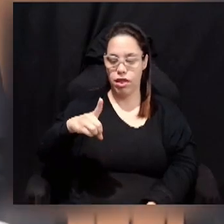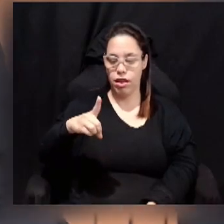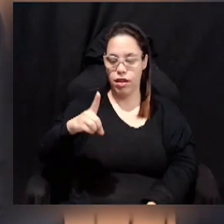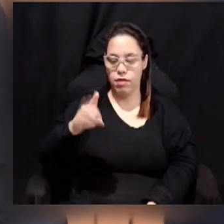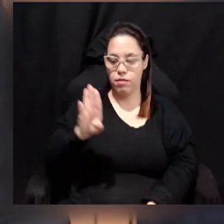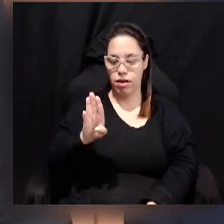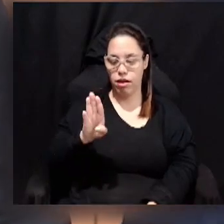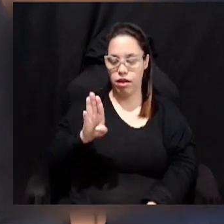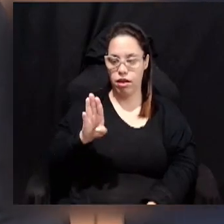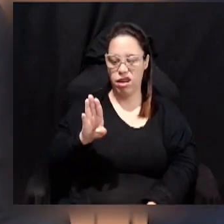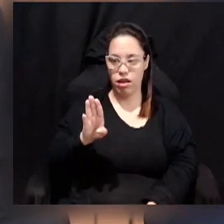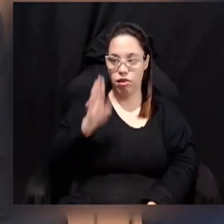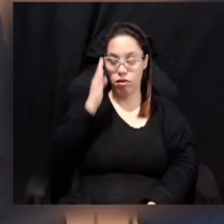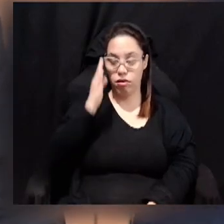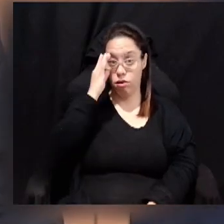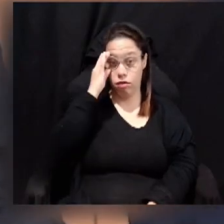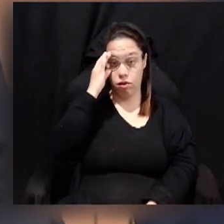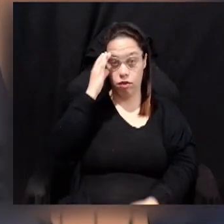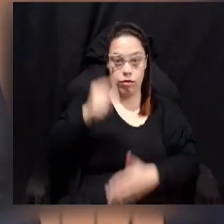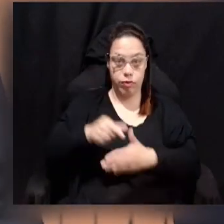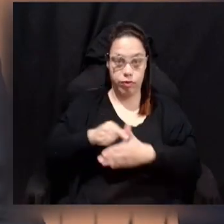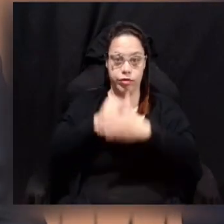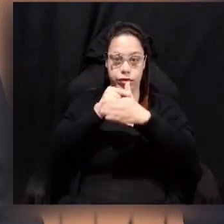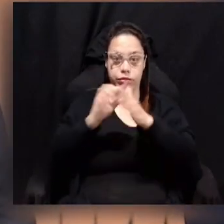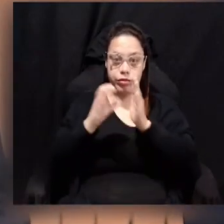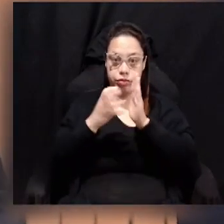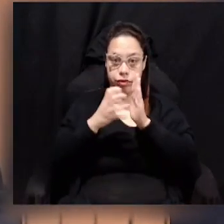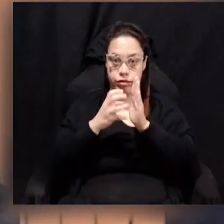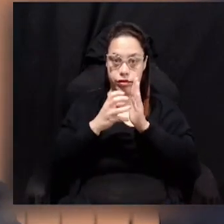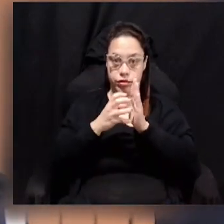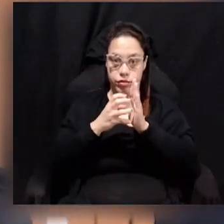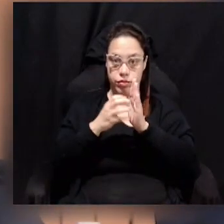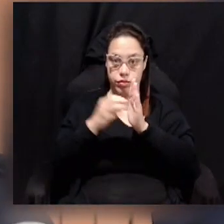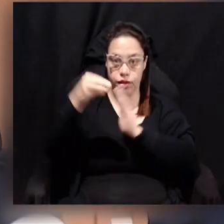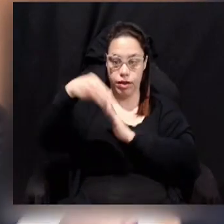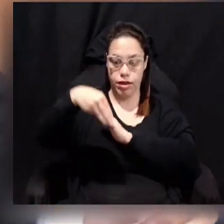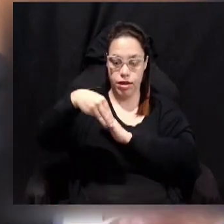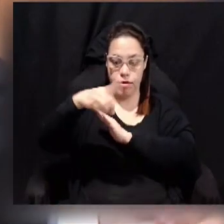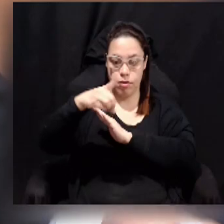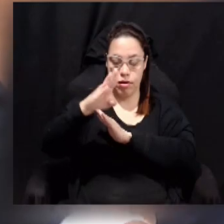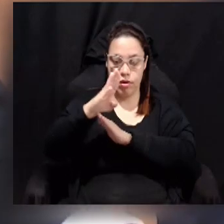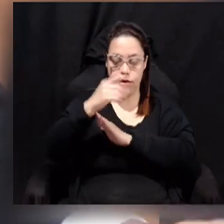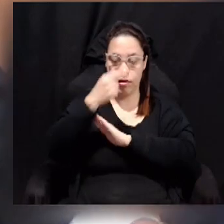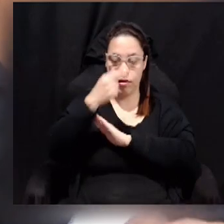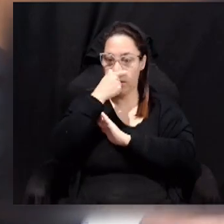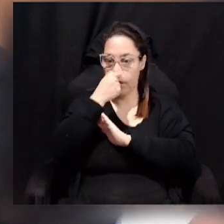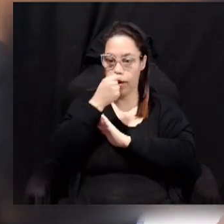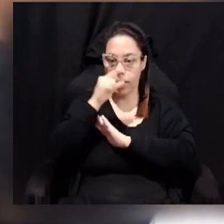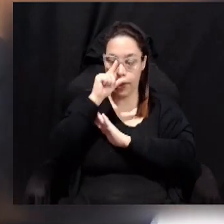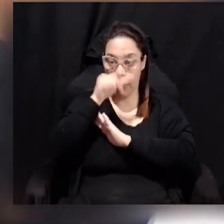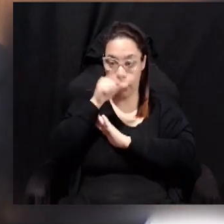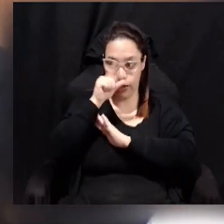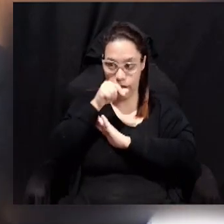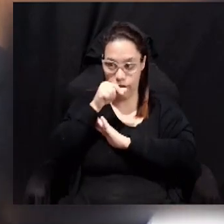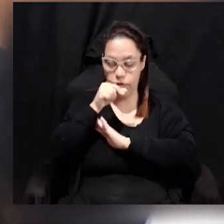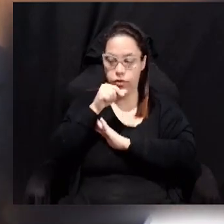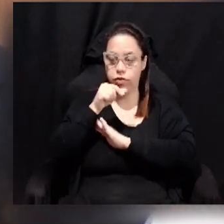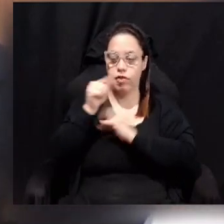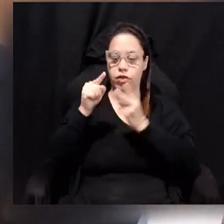Então, que os líderes dos partidos, no MDB, vereador Arnaldo Salvetti, no